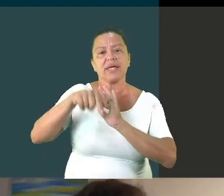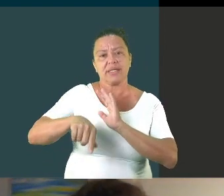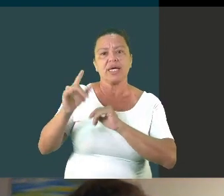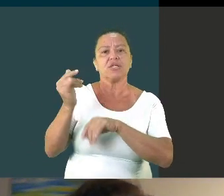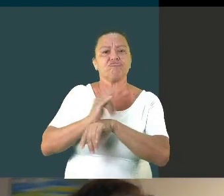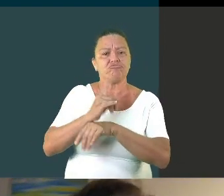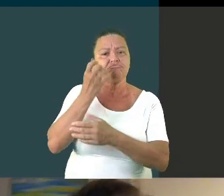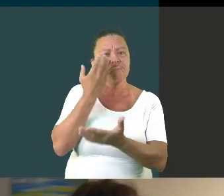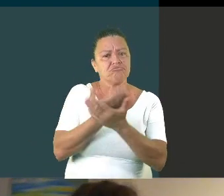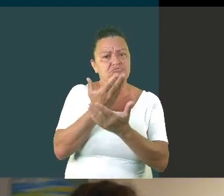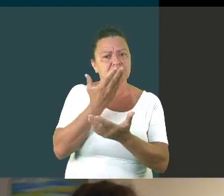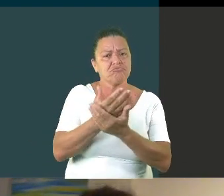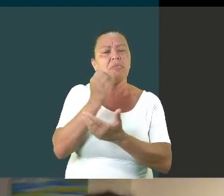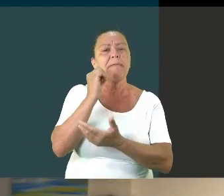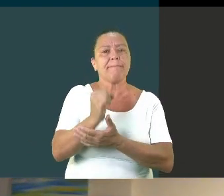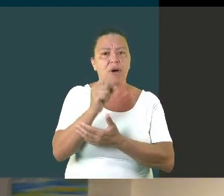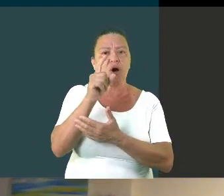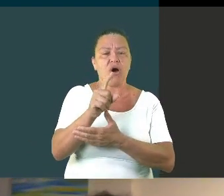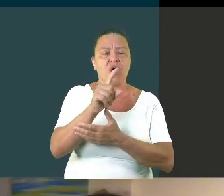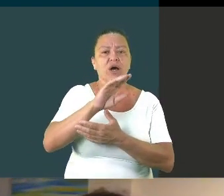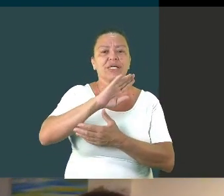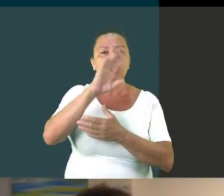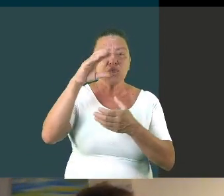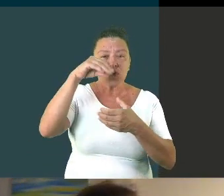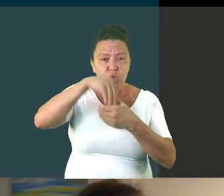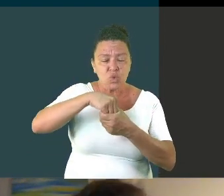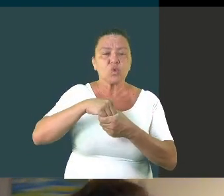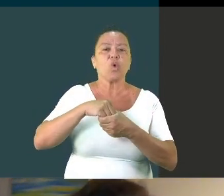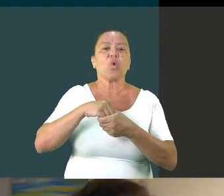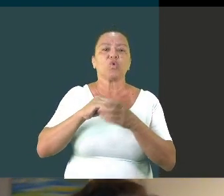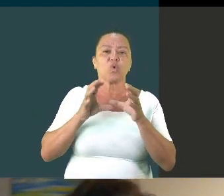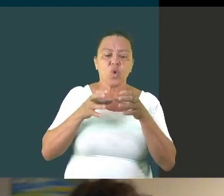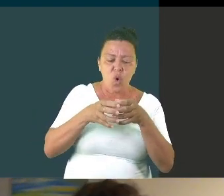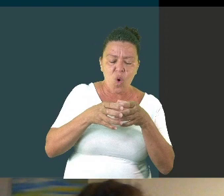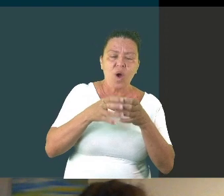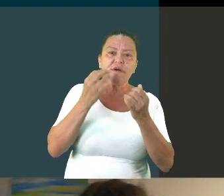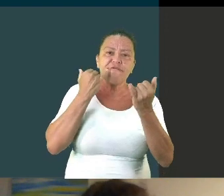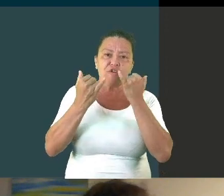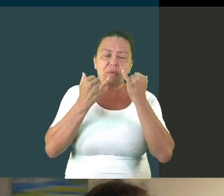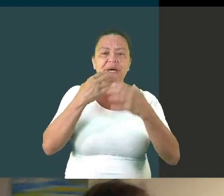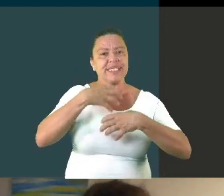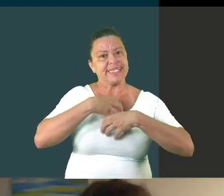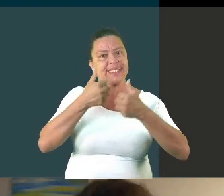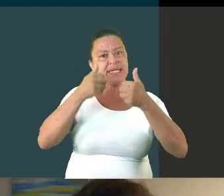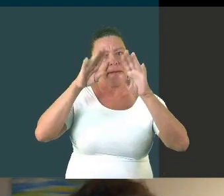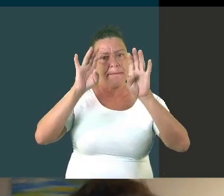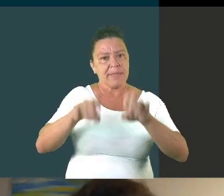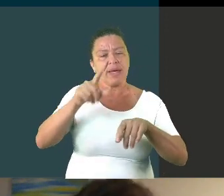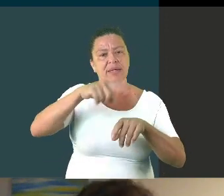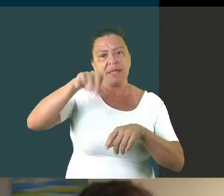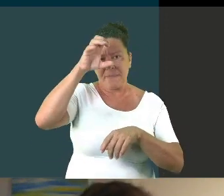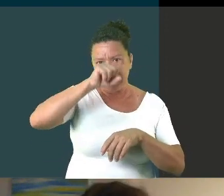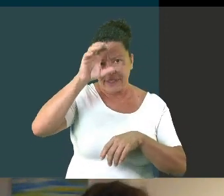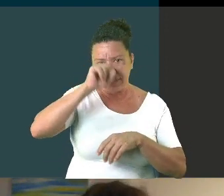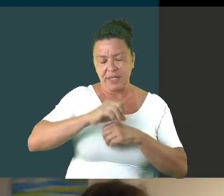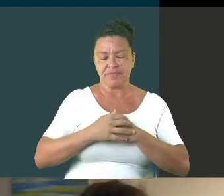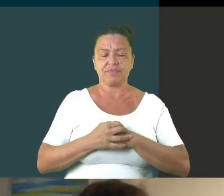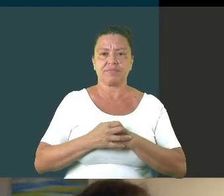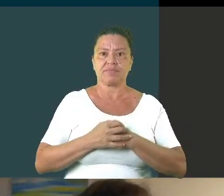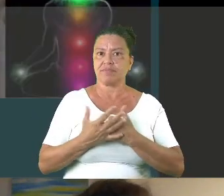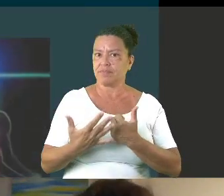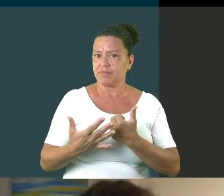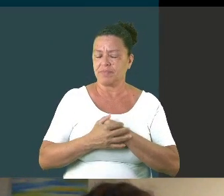seja estudado, para que todo esse conjunto de informações faça mais sentido no nosso aprendizado.